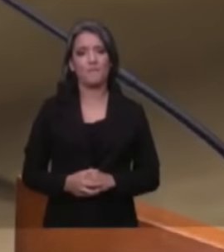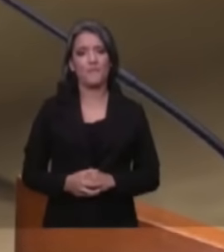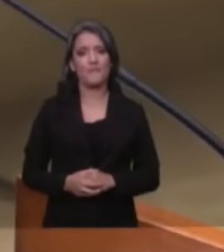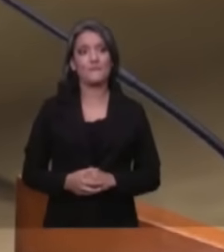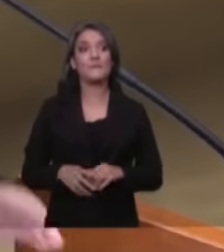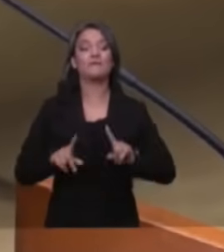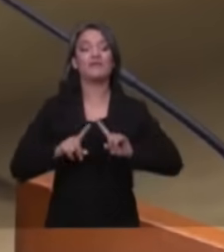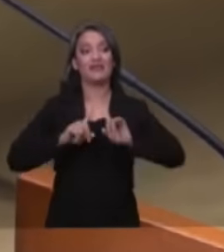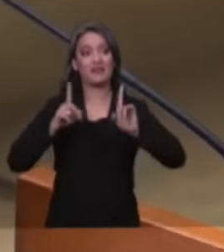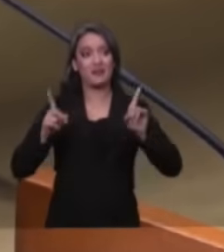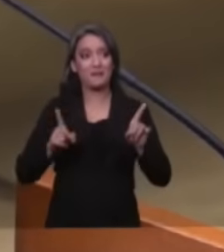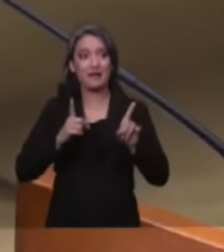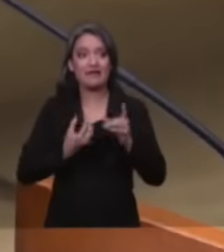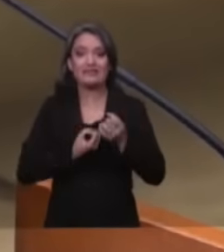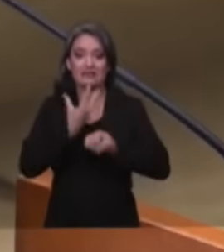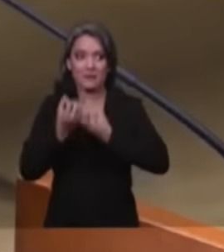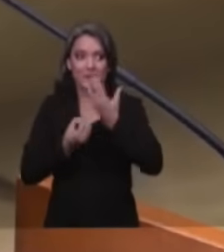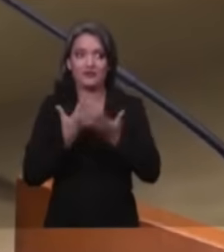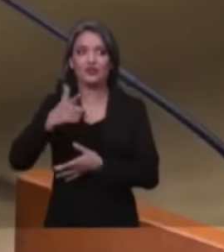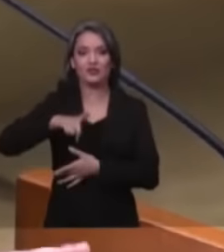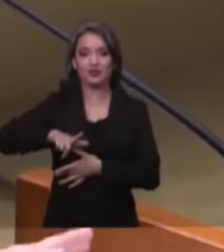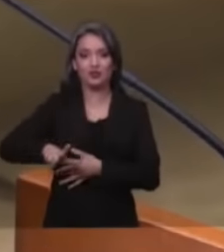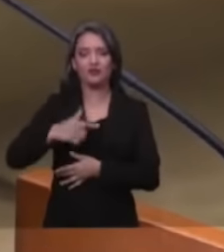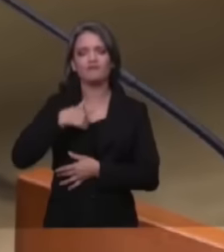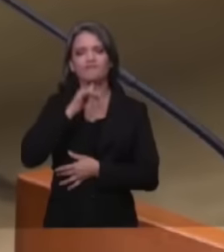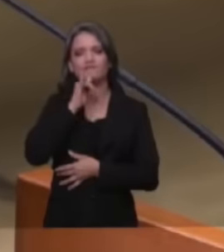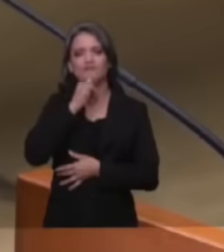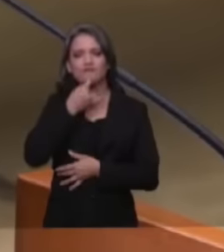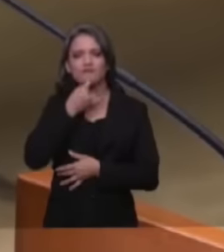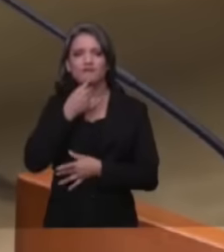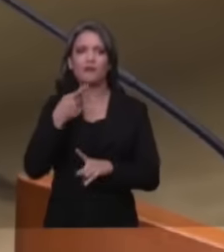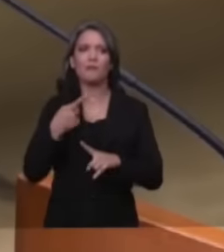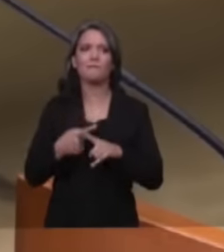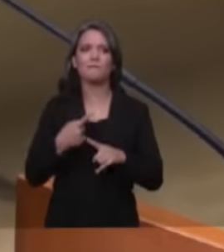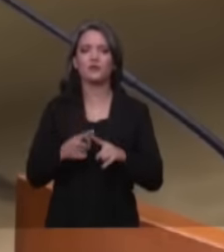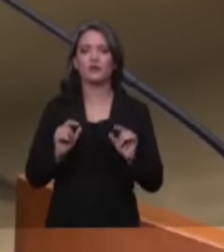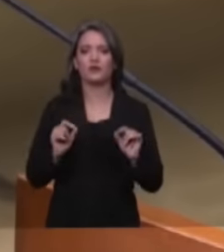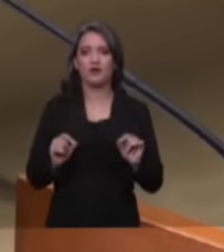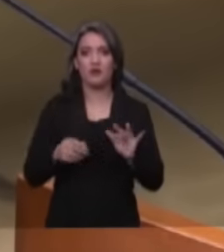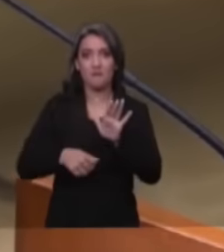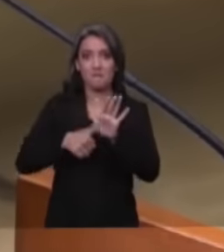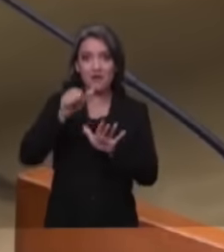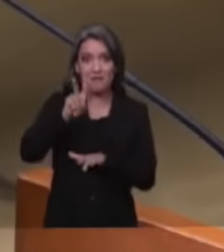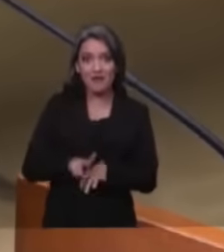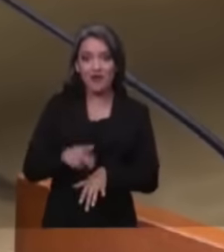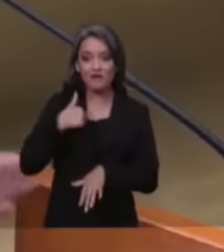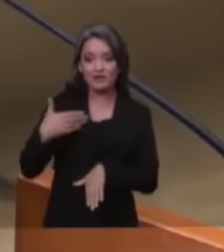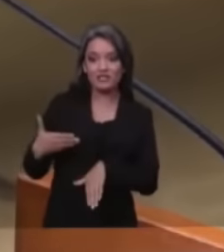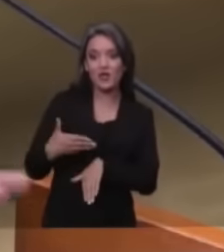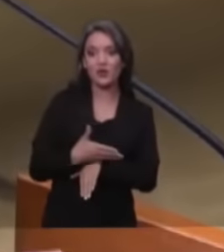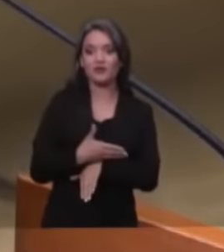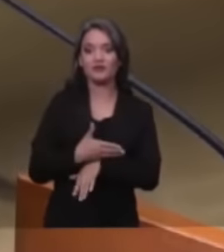Ética da OAB contra o advogado que atacou o STF. Vejam bem que a OAB